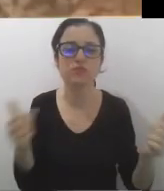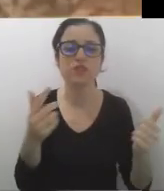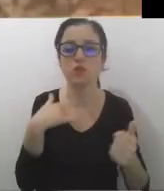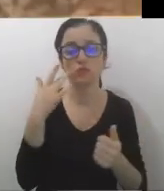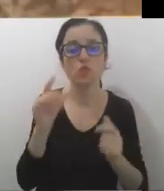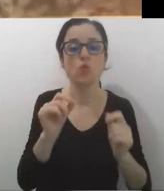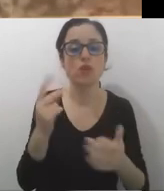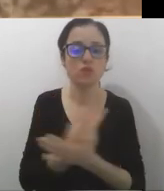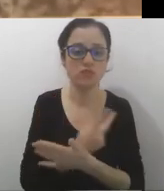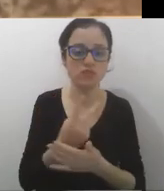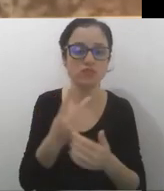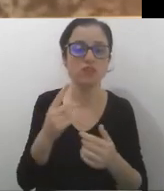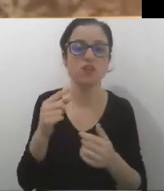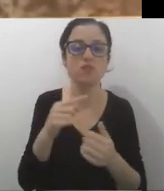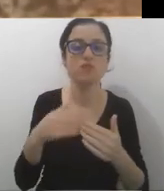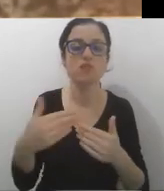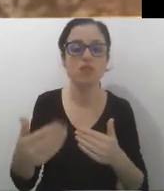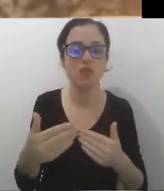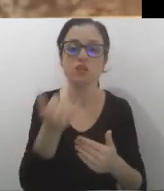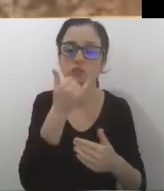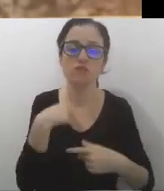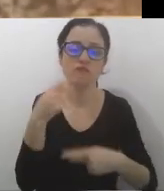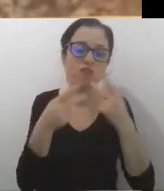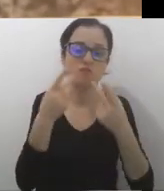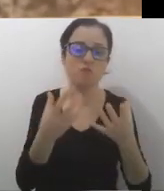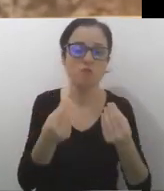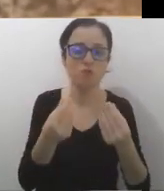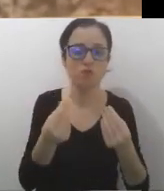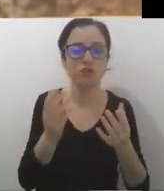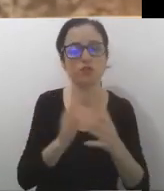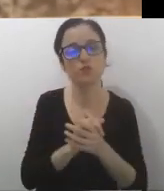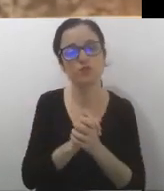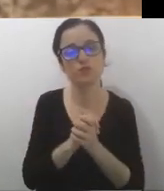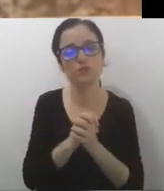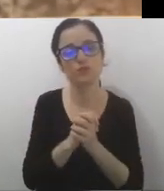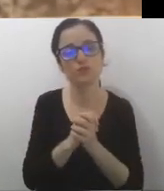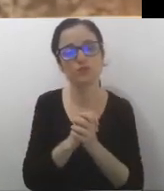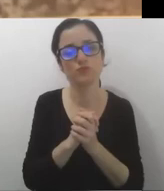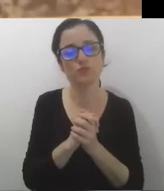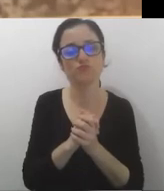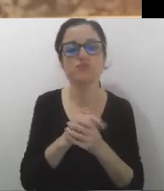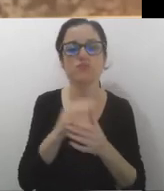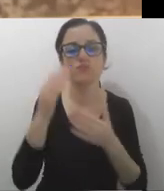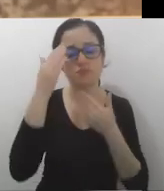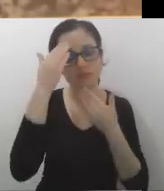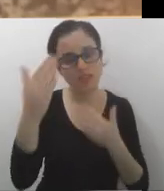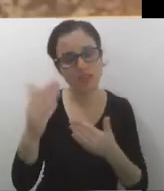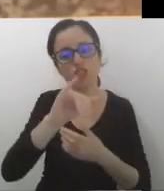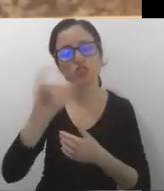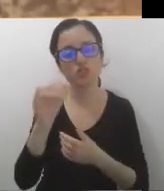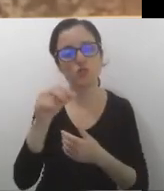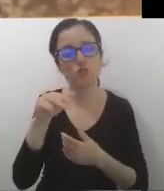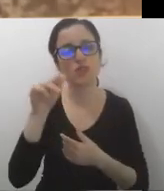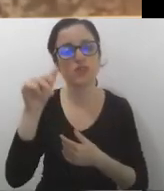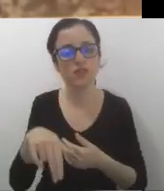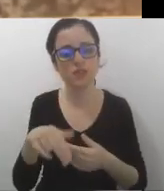Obrigada, Joaquim. Obrigada. Bom, isso, acho que essa última